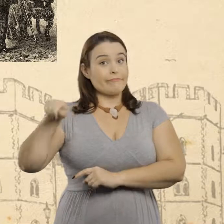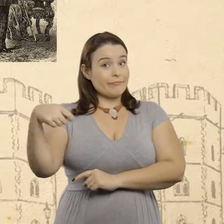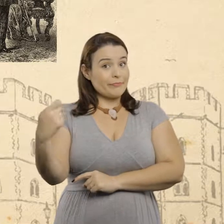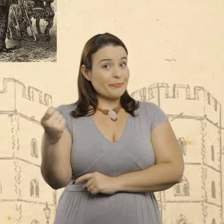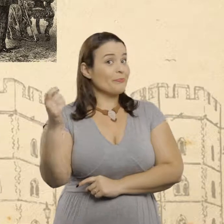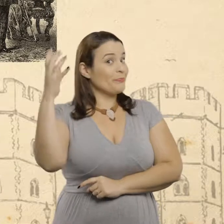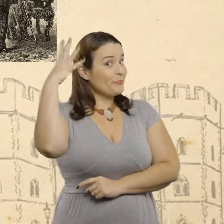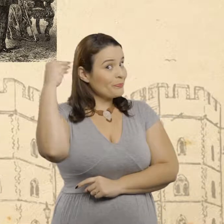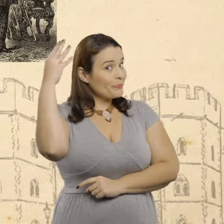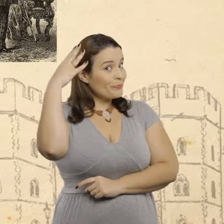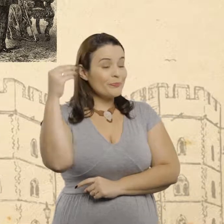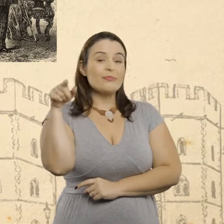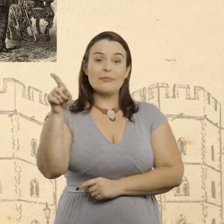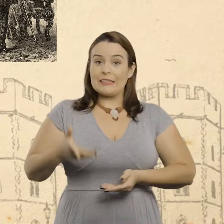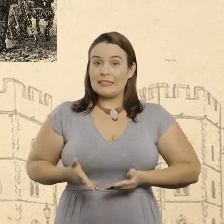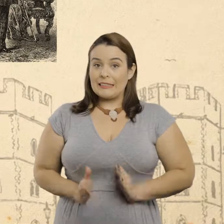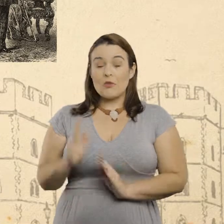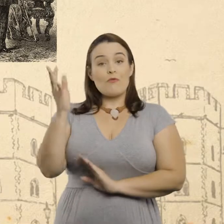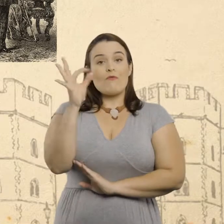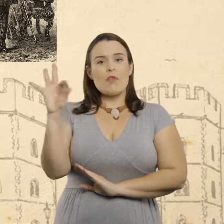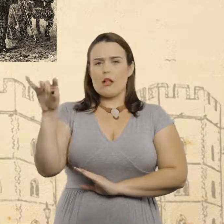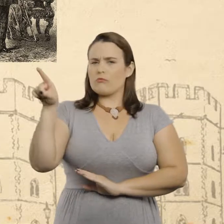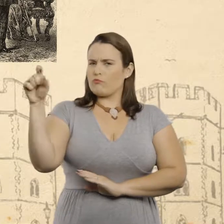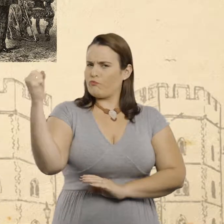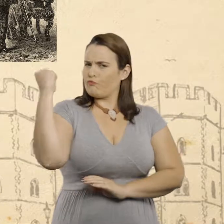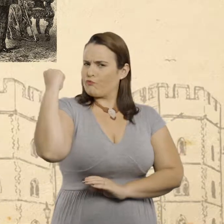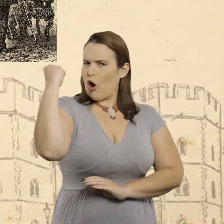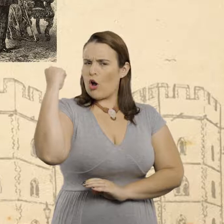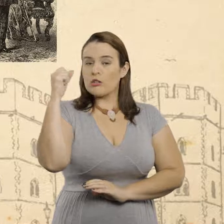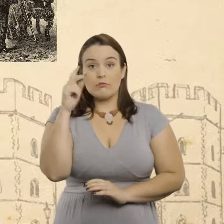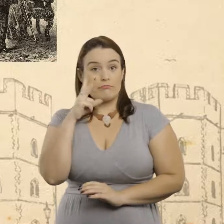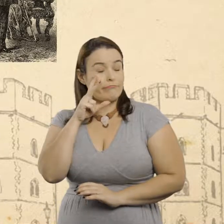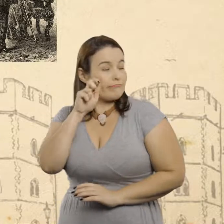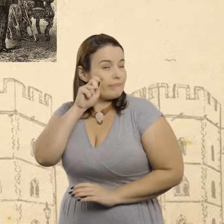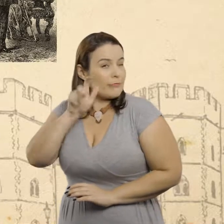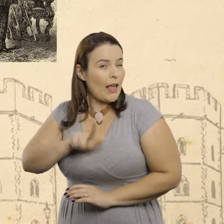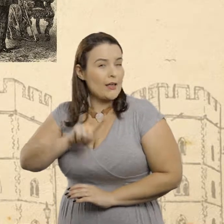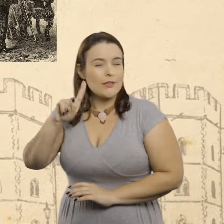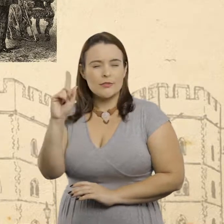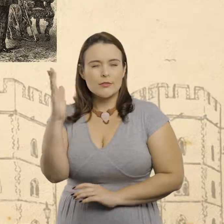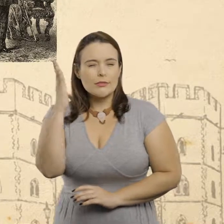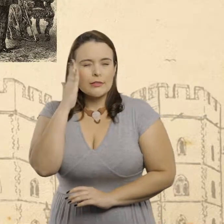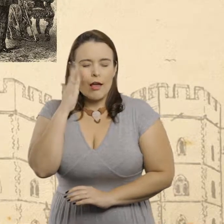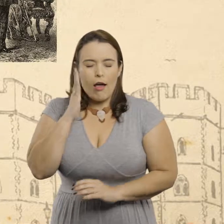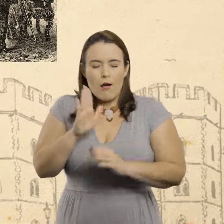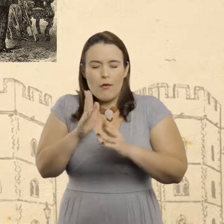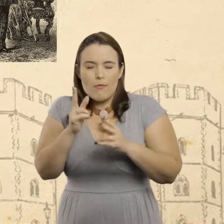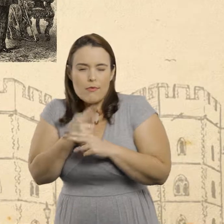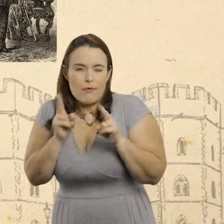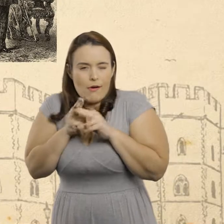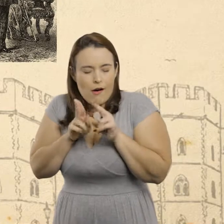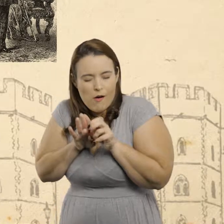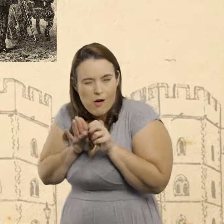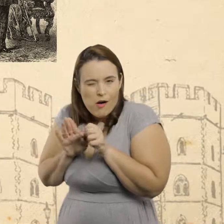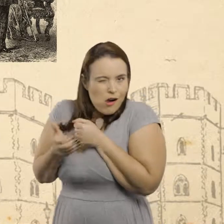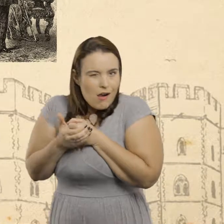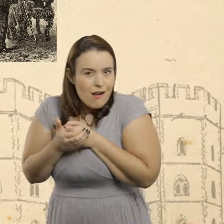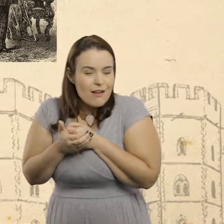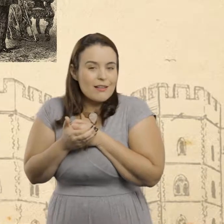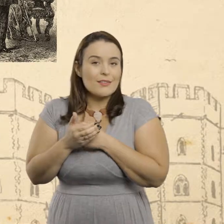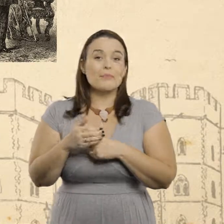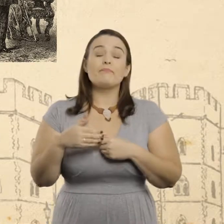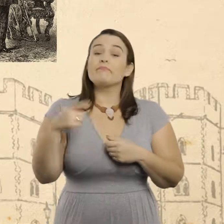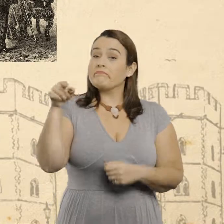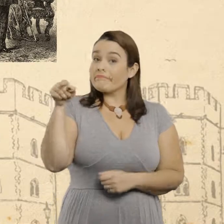era Jean Passepartout e ele era francês. Era muito forte, muito esperto e sabia sair de